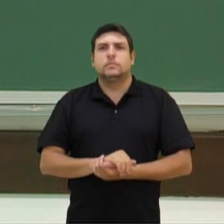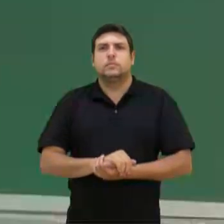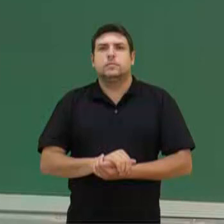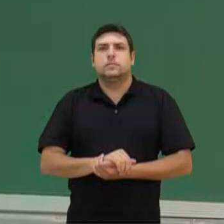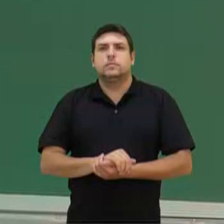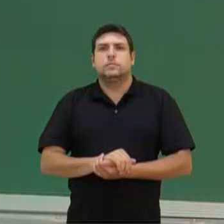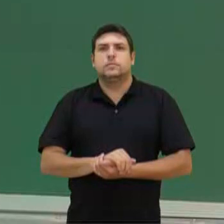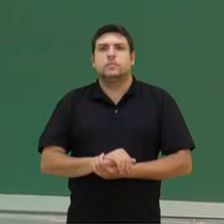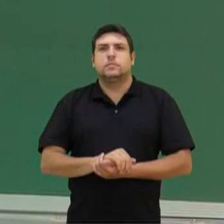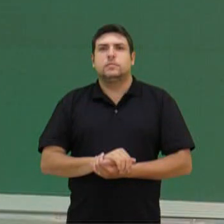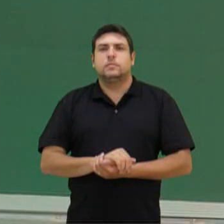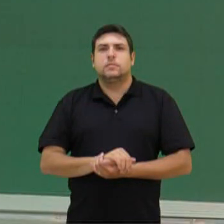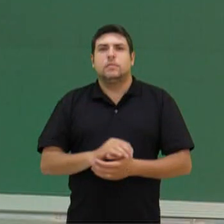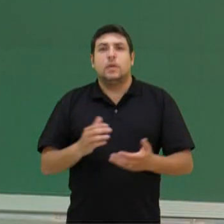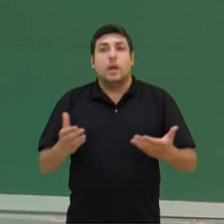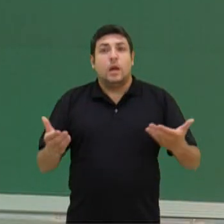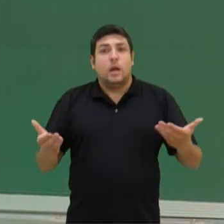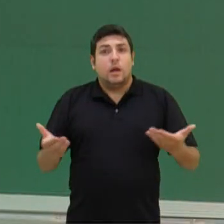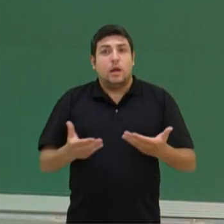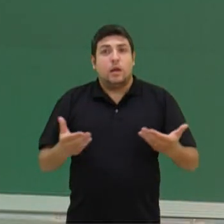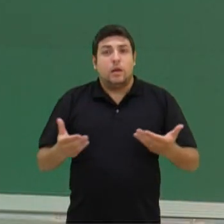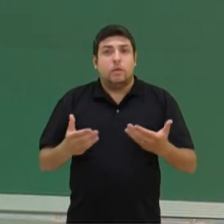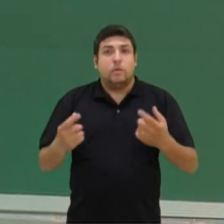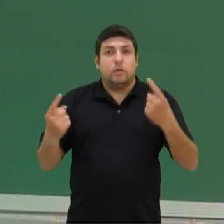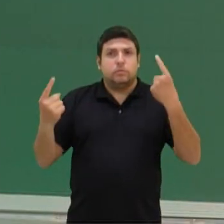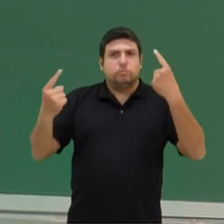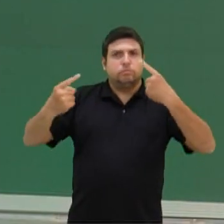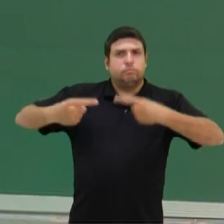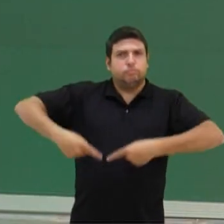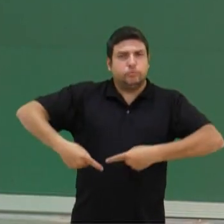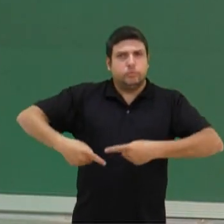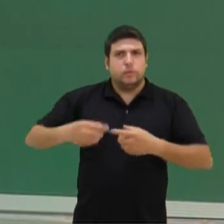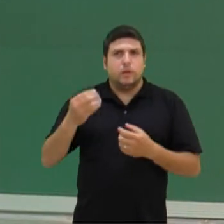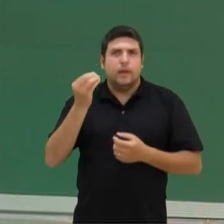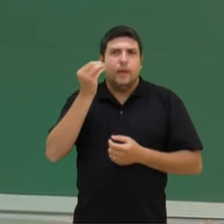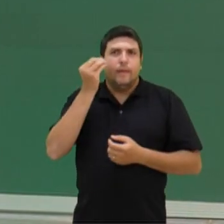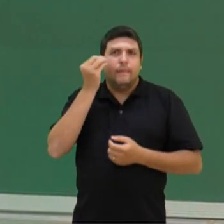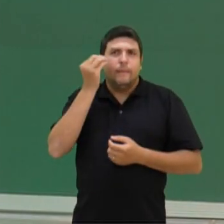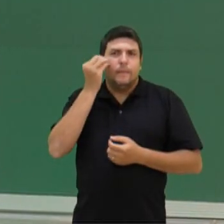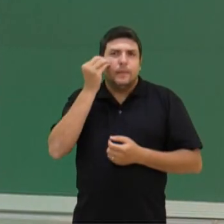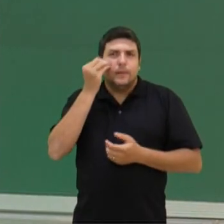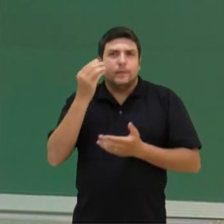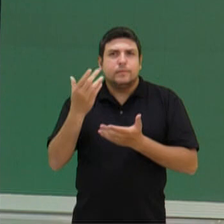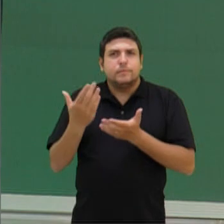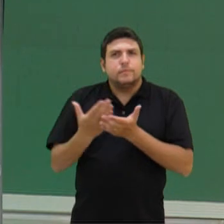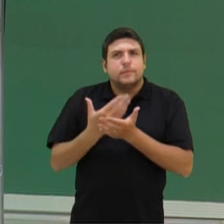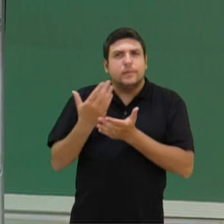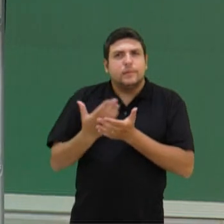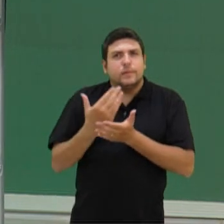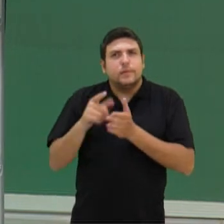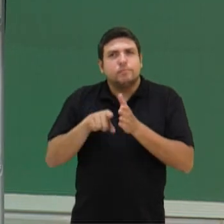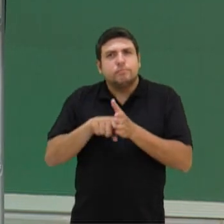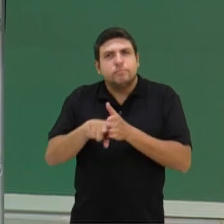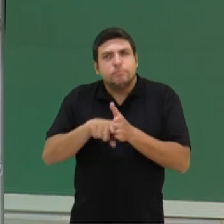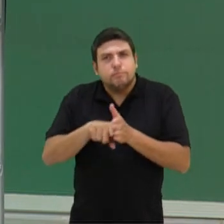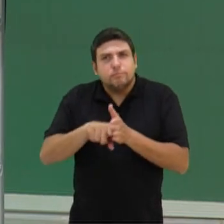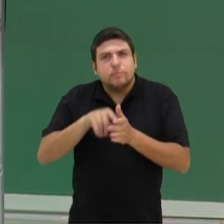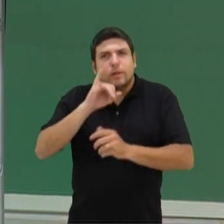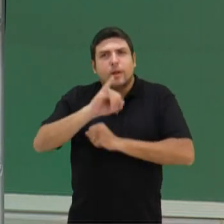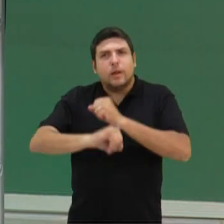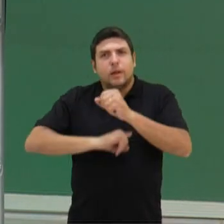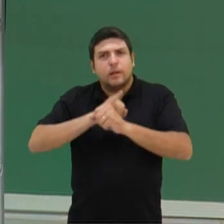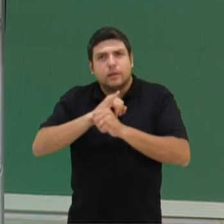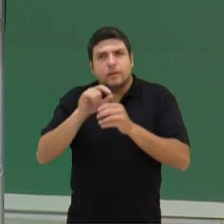Aqui vai um desafio para vocês. Tentem pesquisar, buscar em livros, site da internet, tente fazer